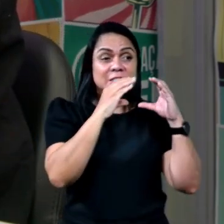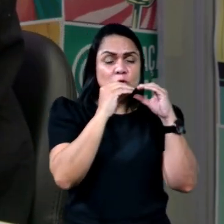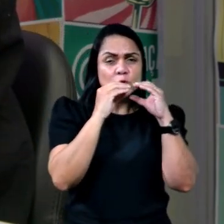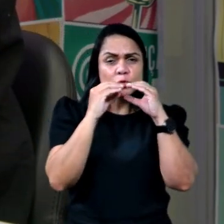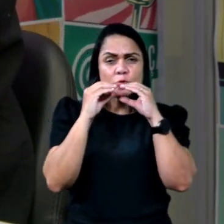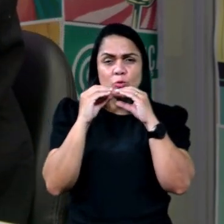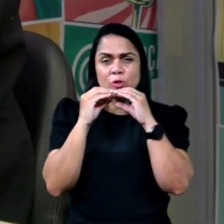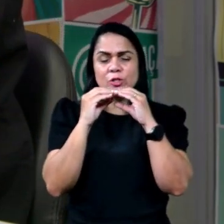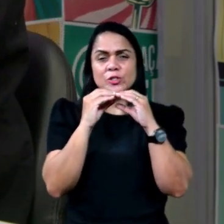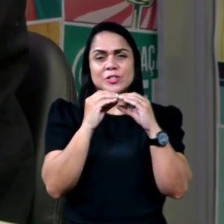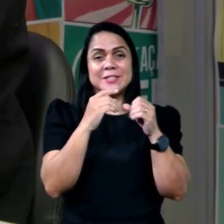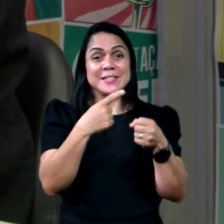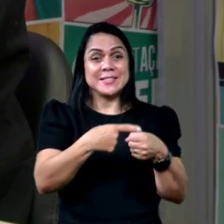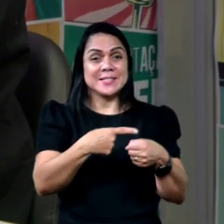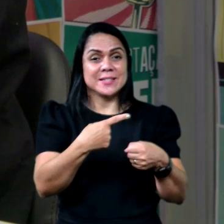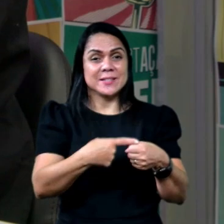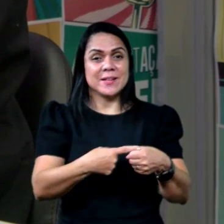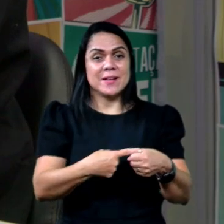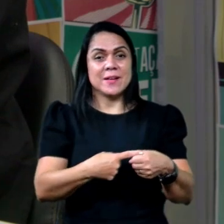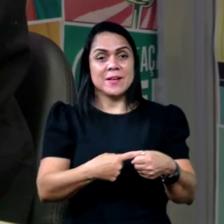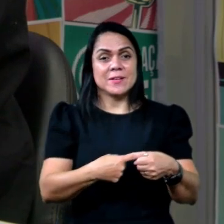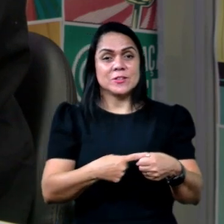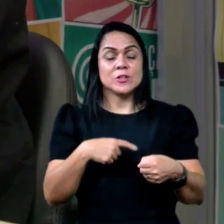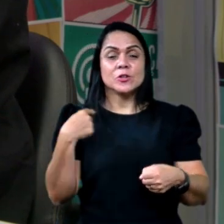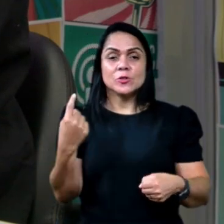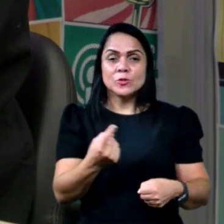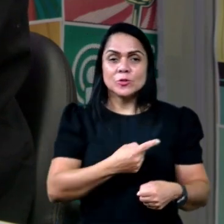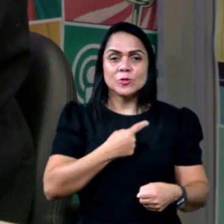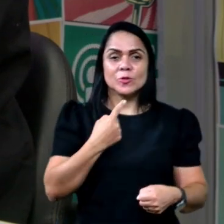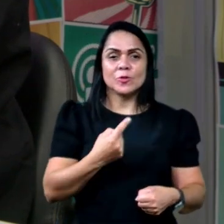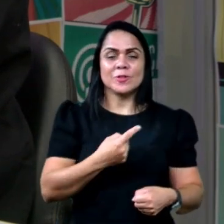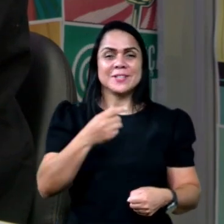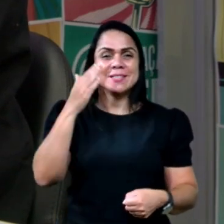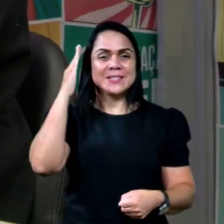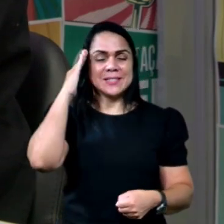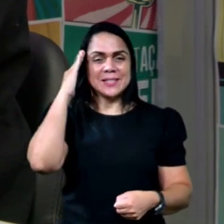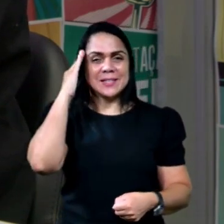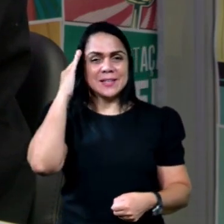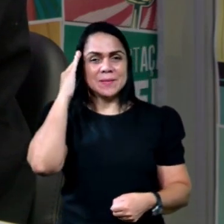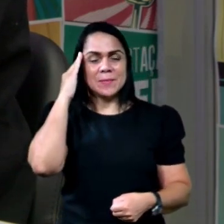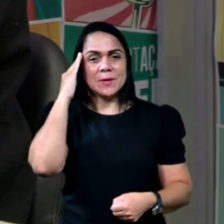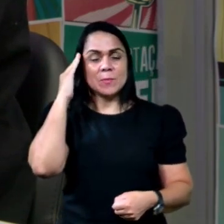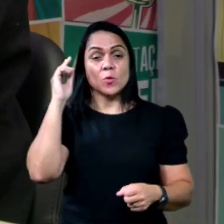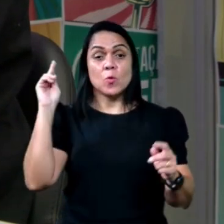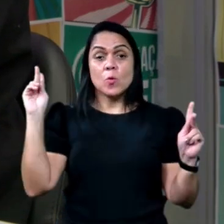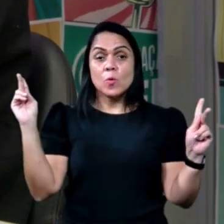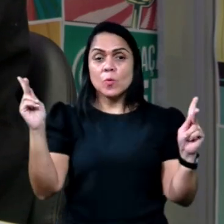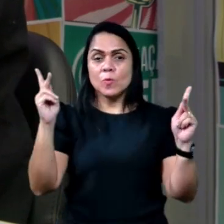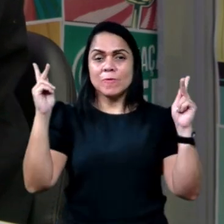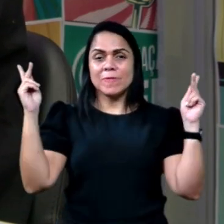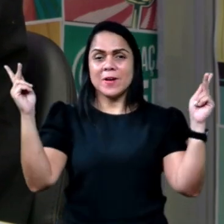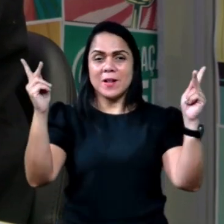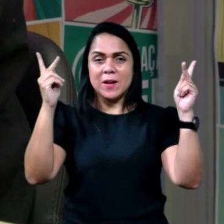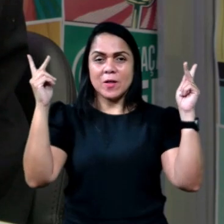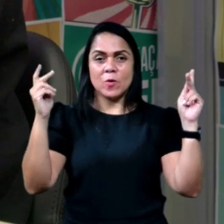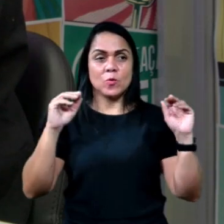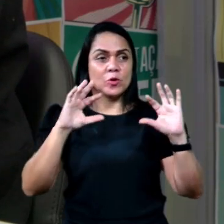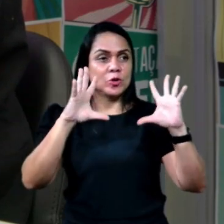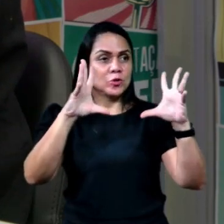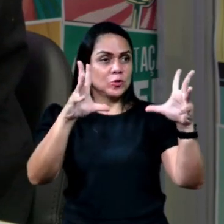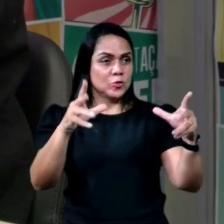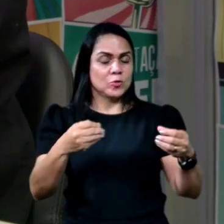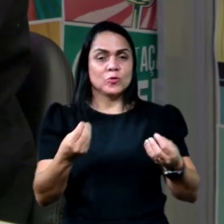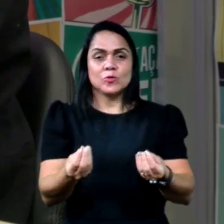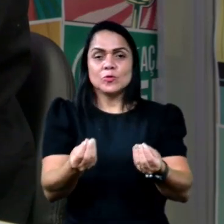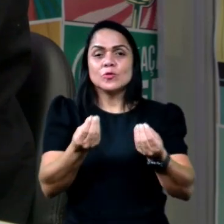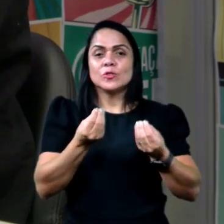é importante, porque a gente entende que quando a gente coloca naquela cadeia de produção valor, todos saem ganhando. A gente